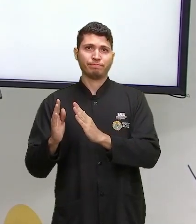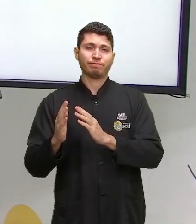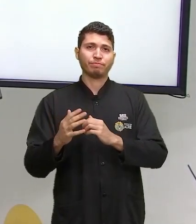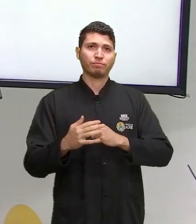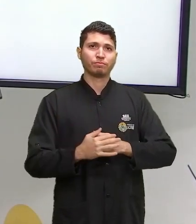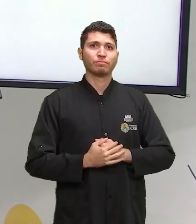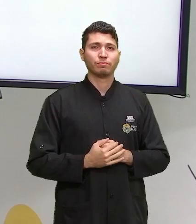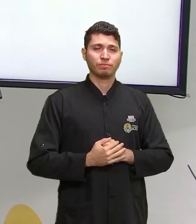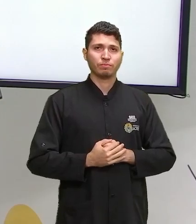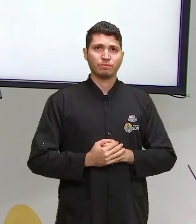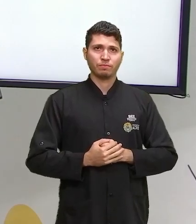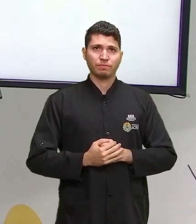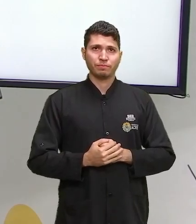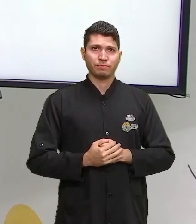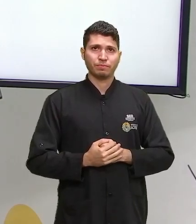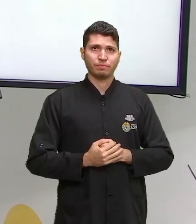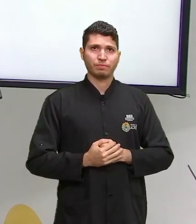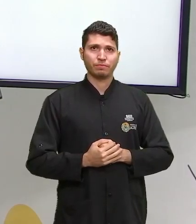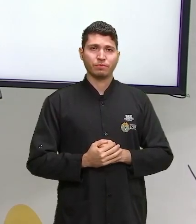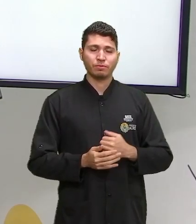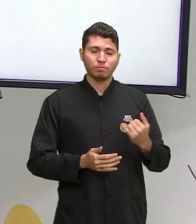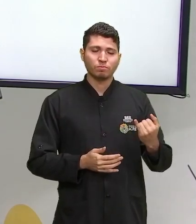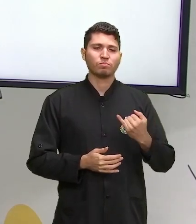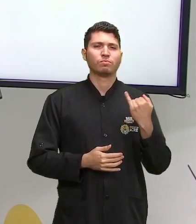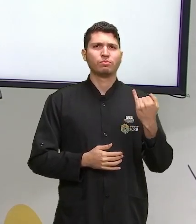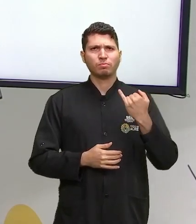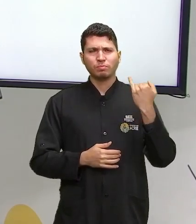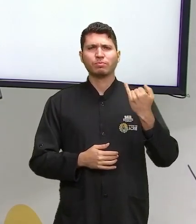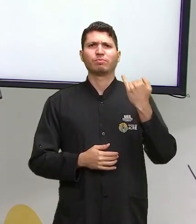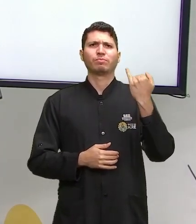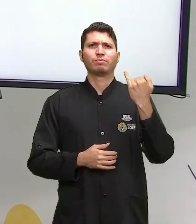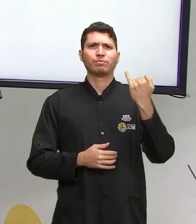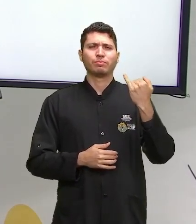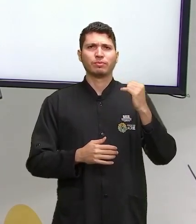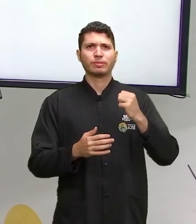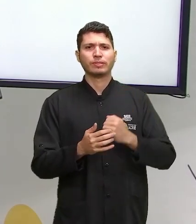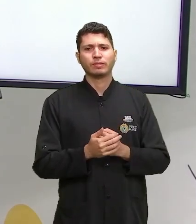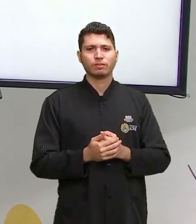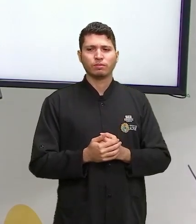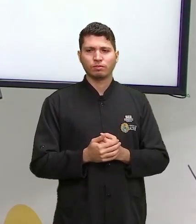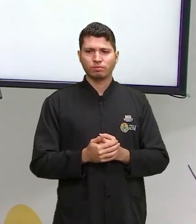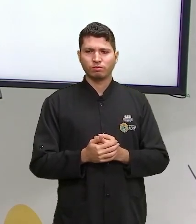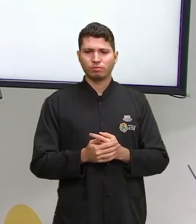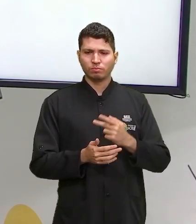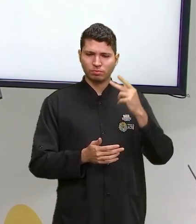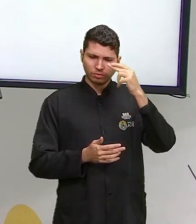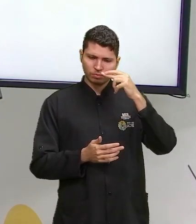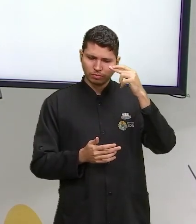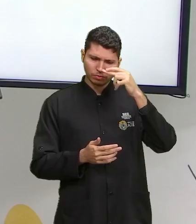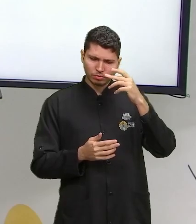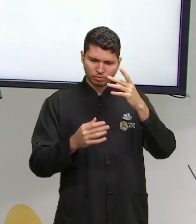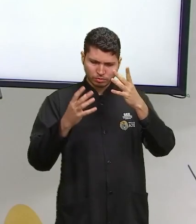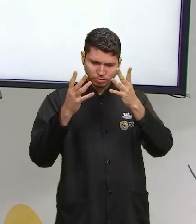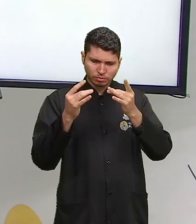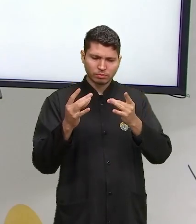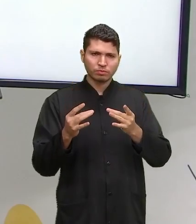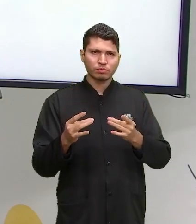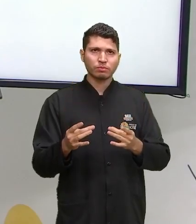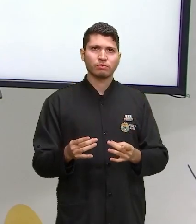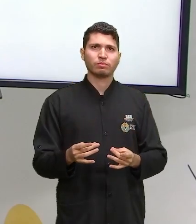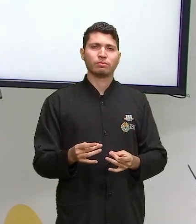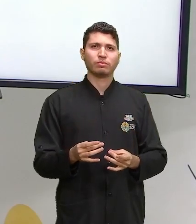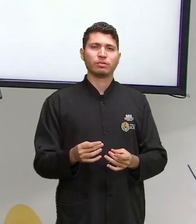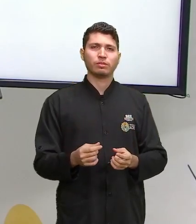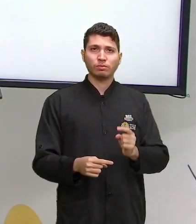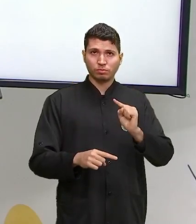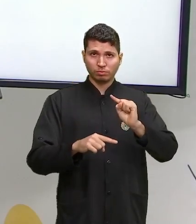dizer para vocês que como é importante a gente analisar esses conceitos referentes a aparelhos que nós